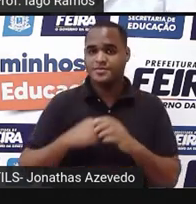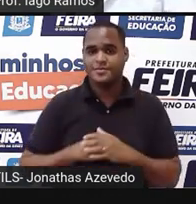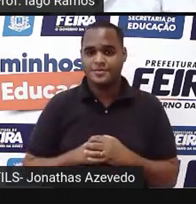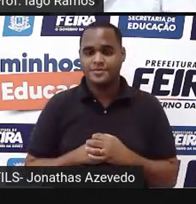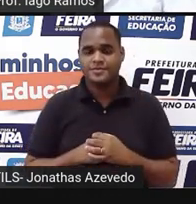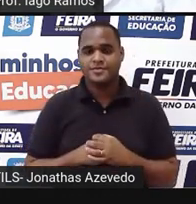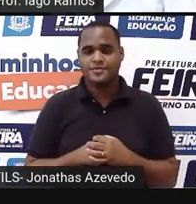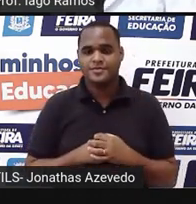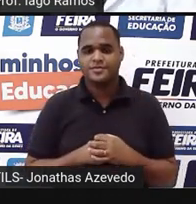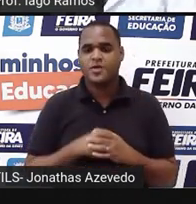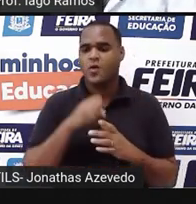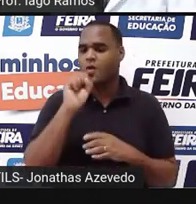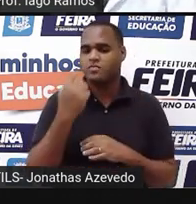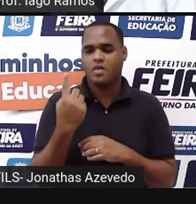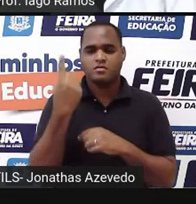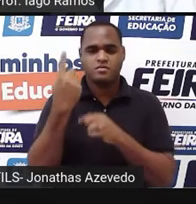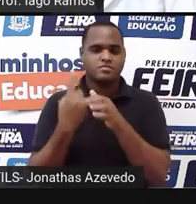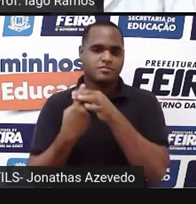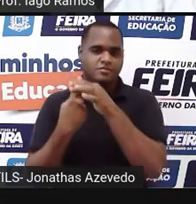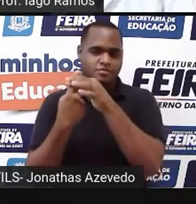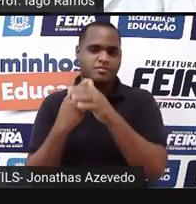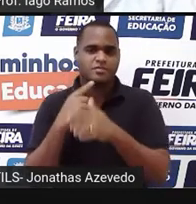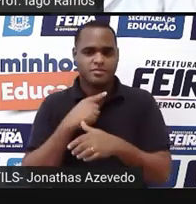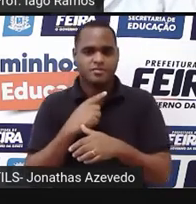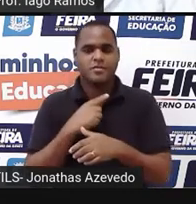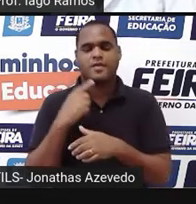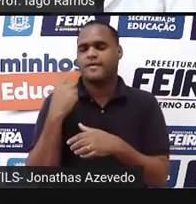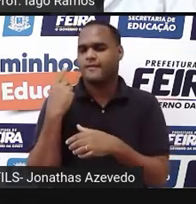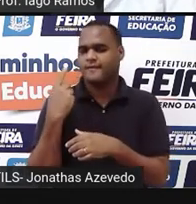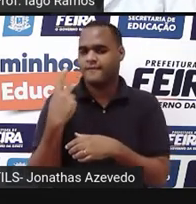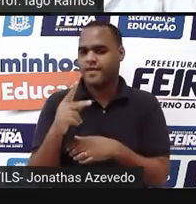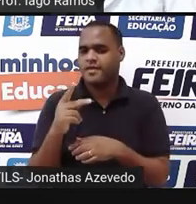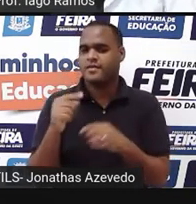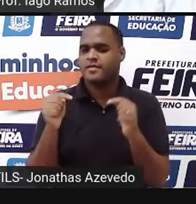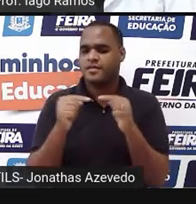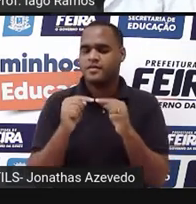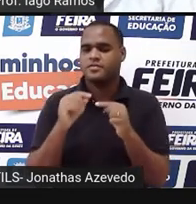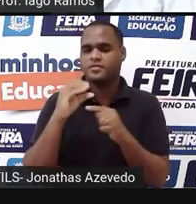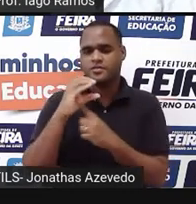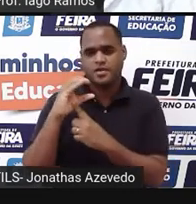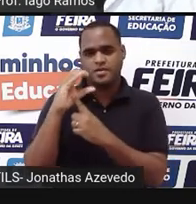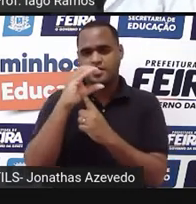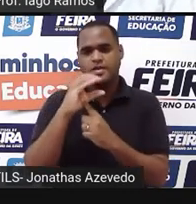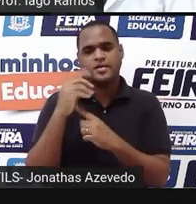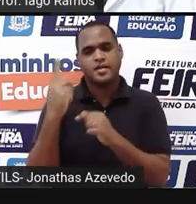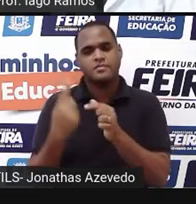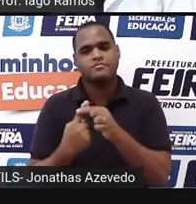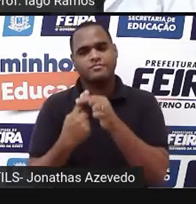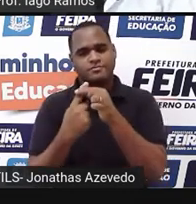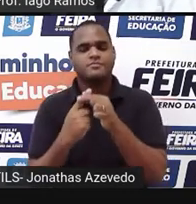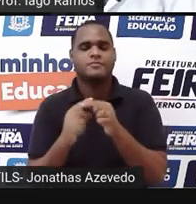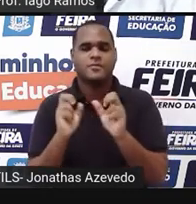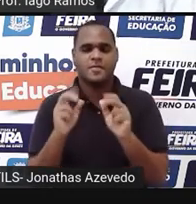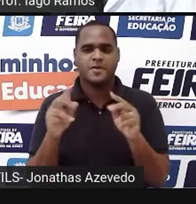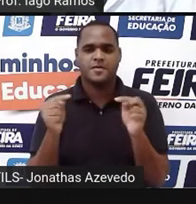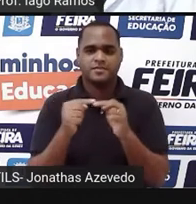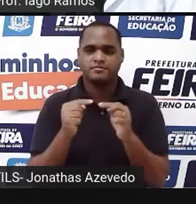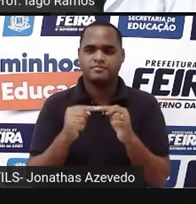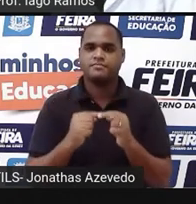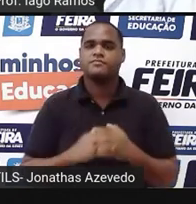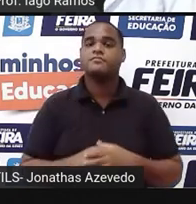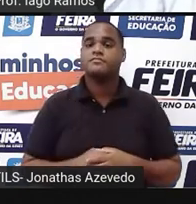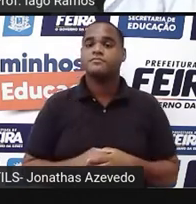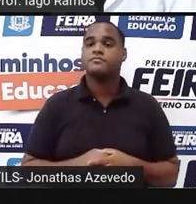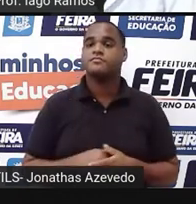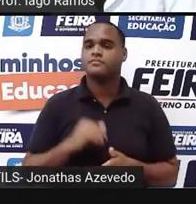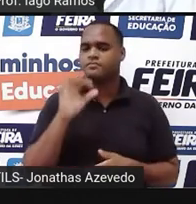é o independente, né? O coeficiente C, que é o termo independente, tá?